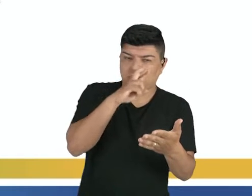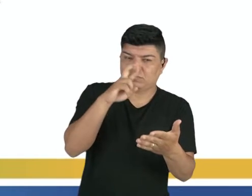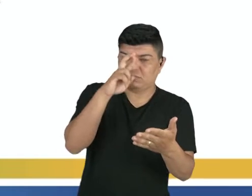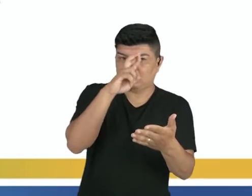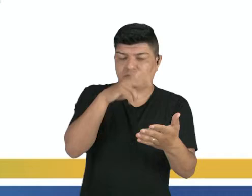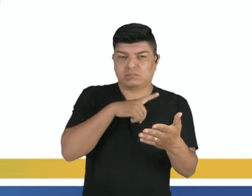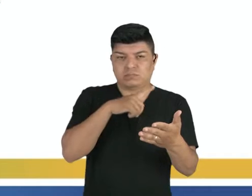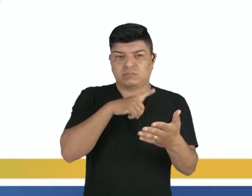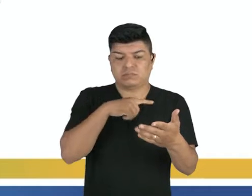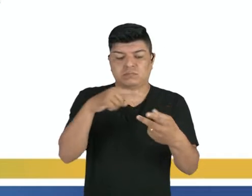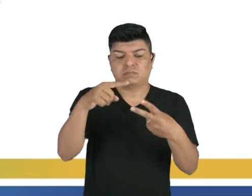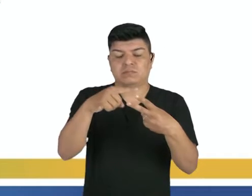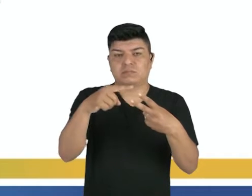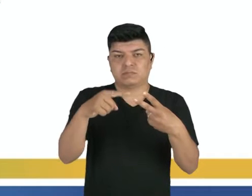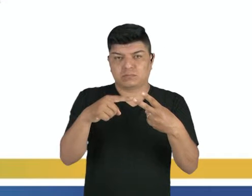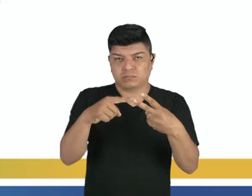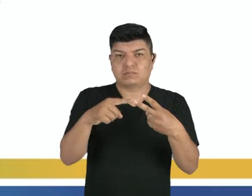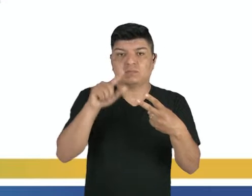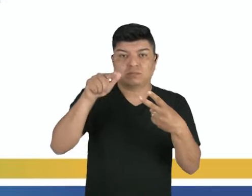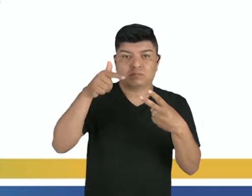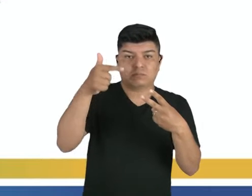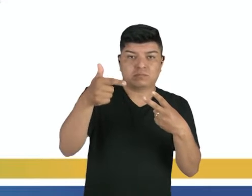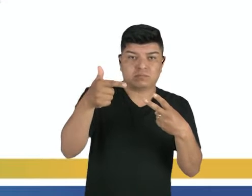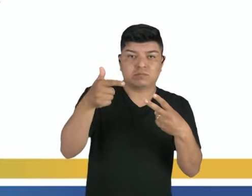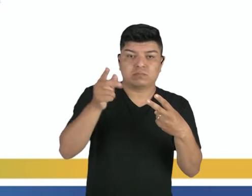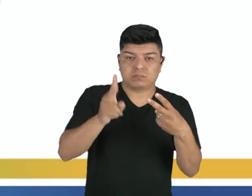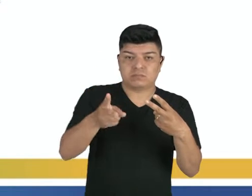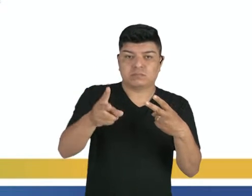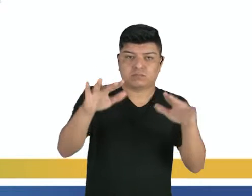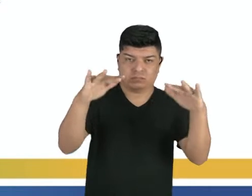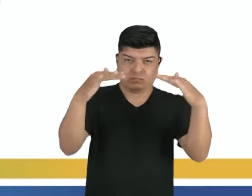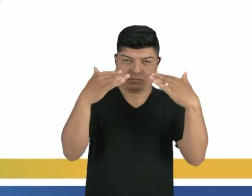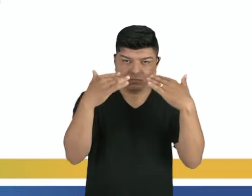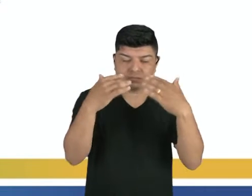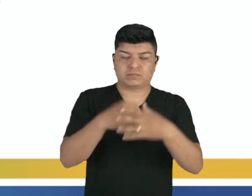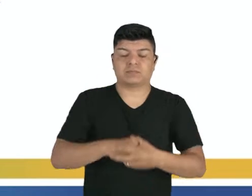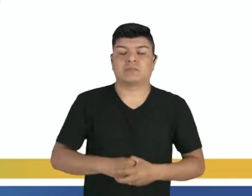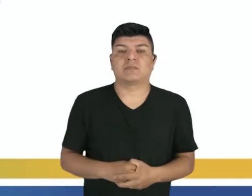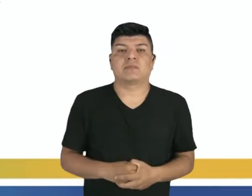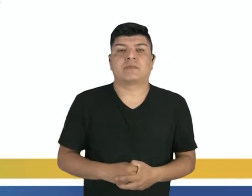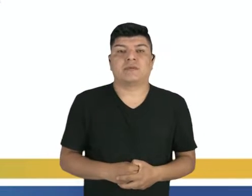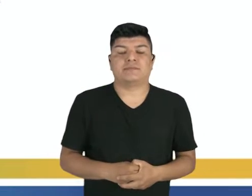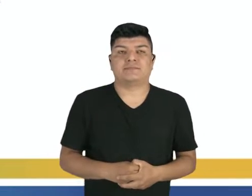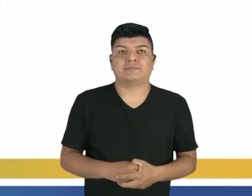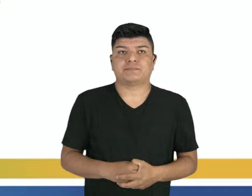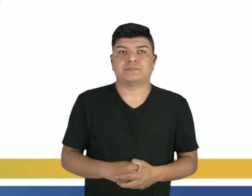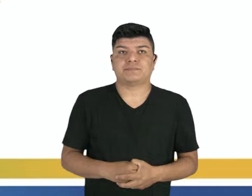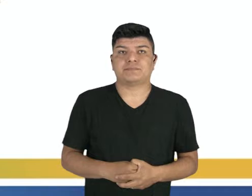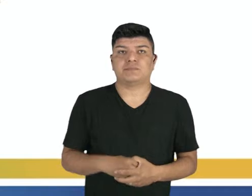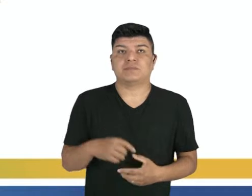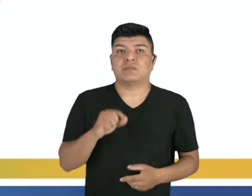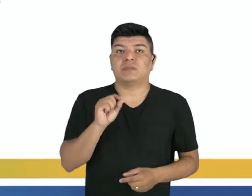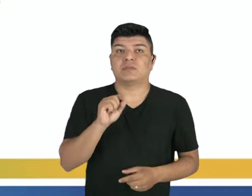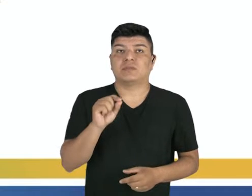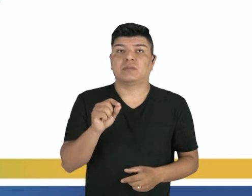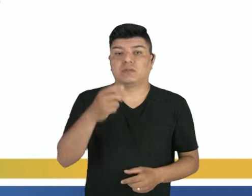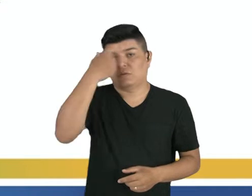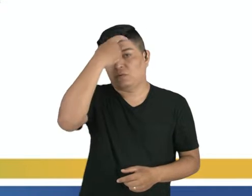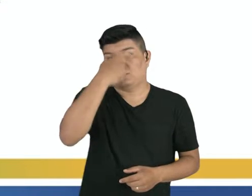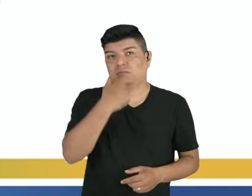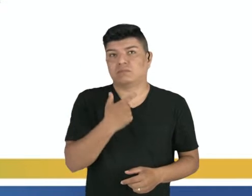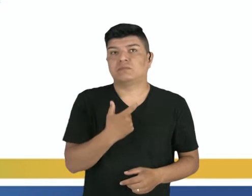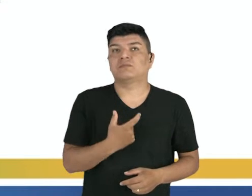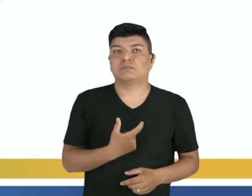que constam nos dois marcadores e acompanhe com atenção. O que determina o caráter